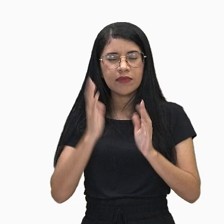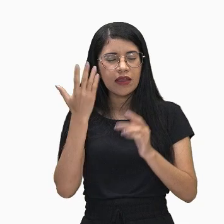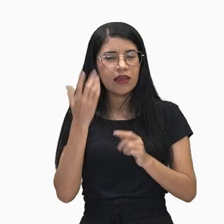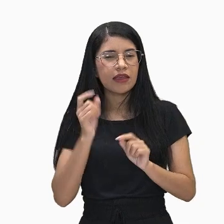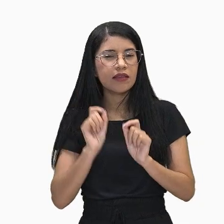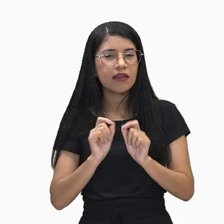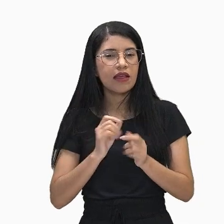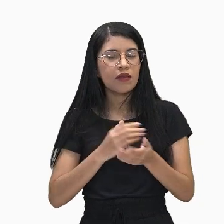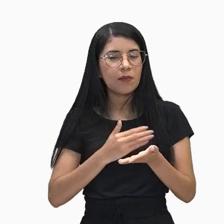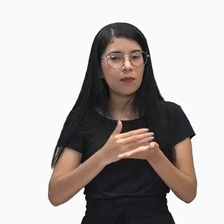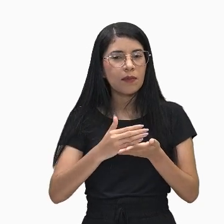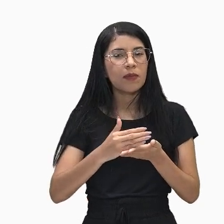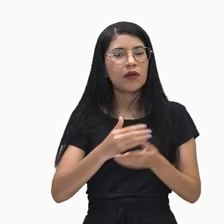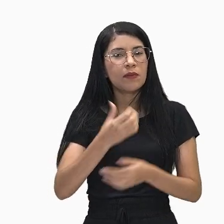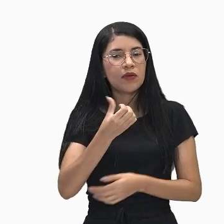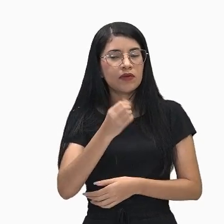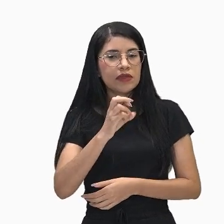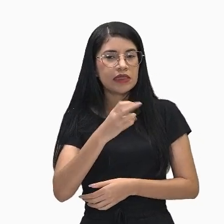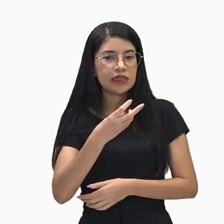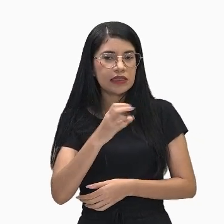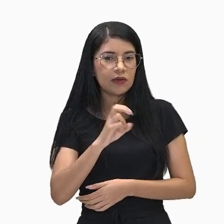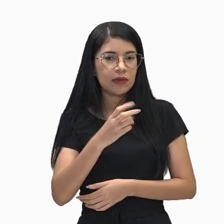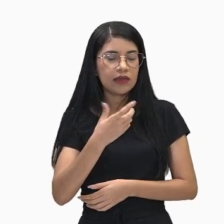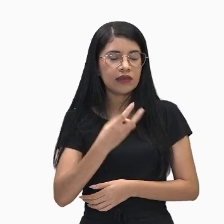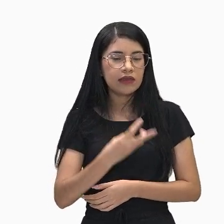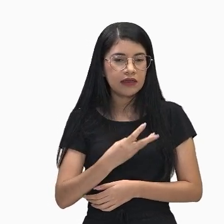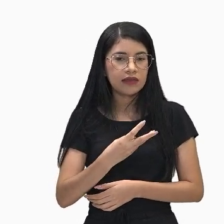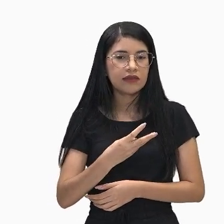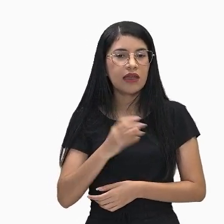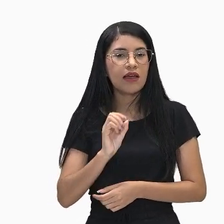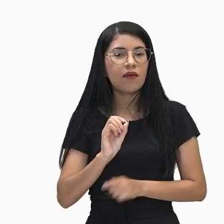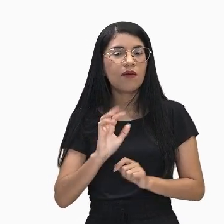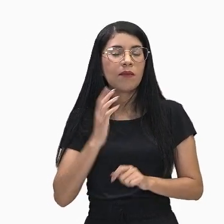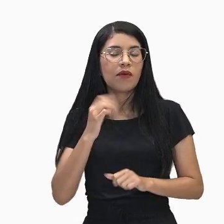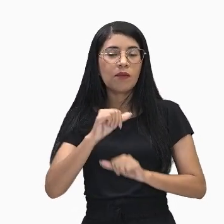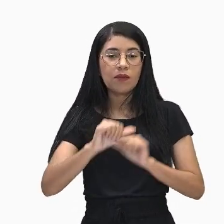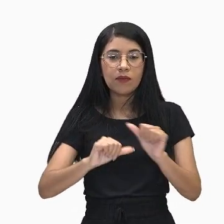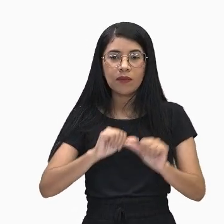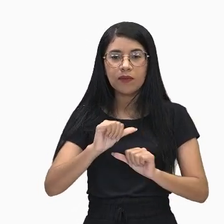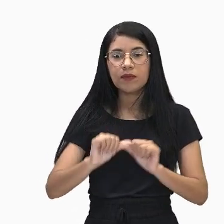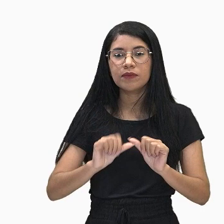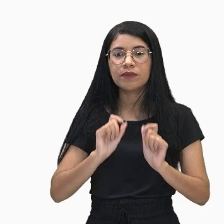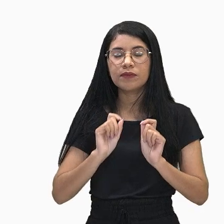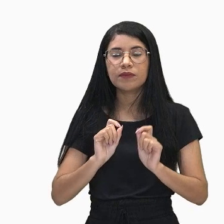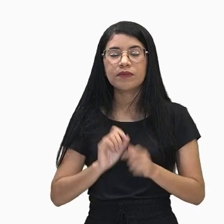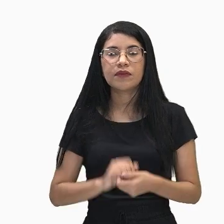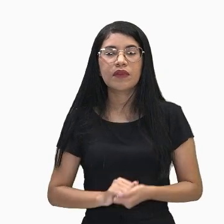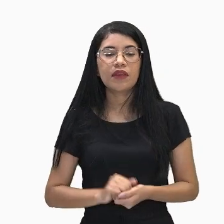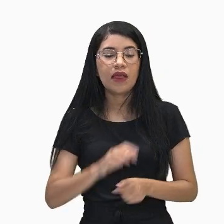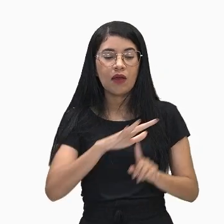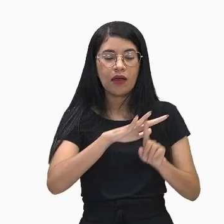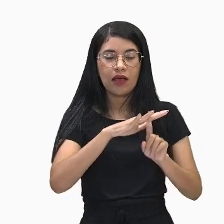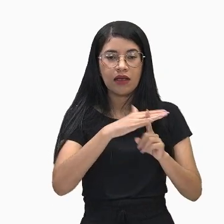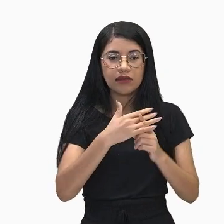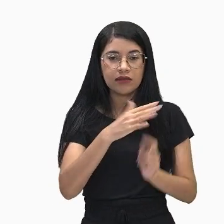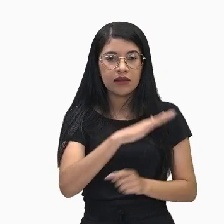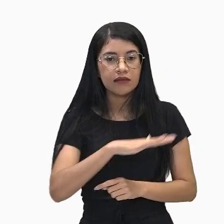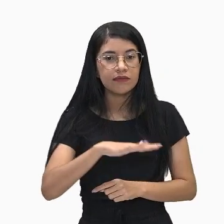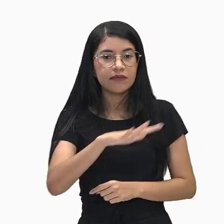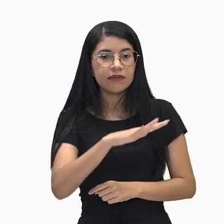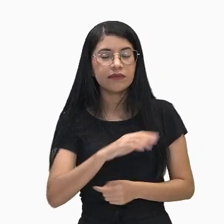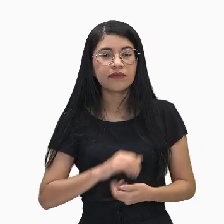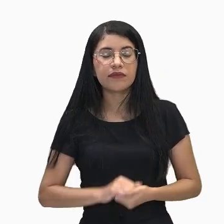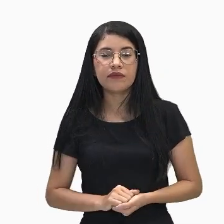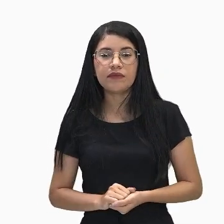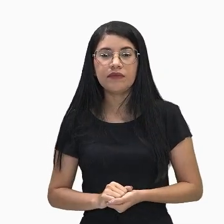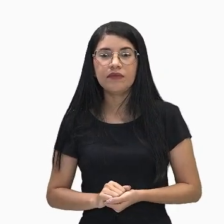década de 50 ocorreram que ajudaram a modificar o bloco socialista como a gente conhece hoje, tá, gente?